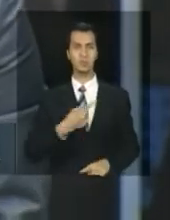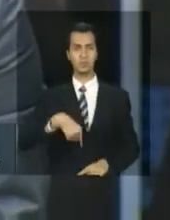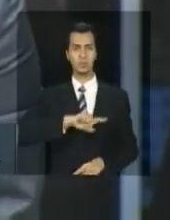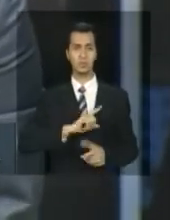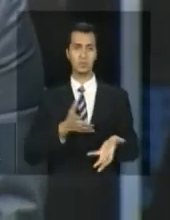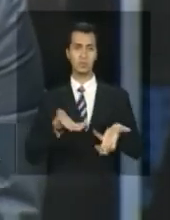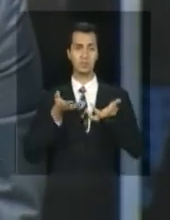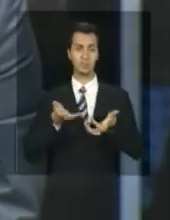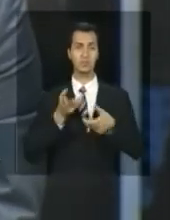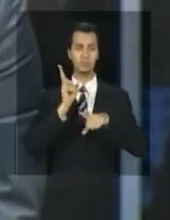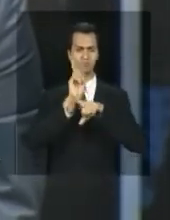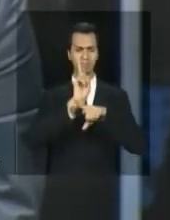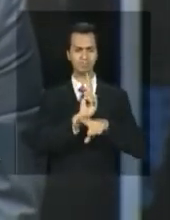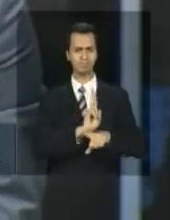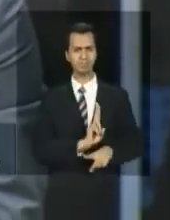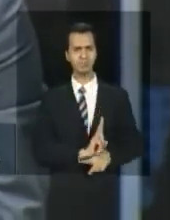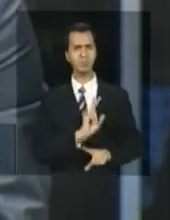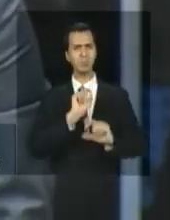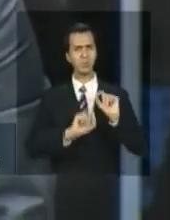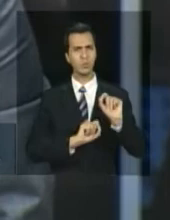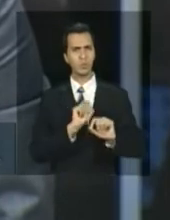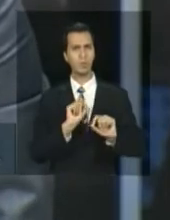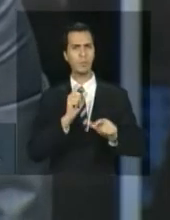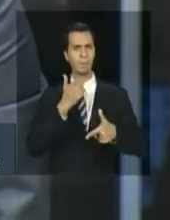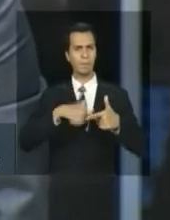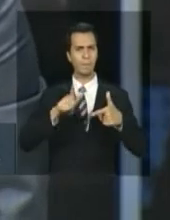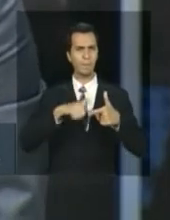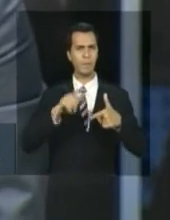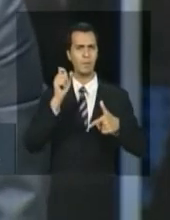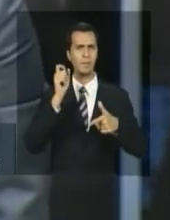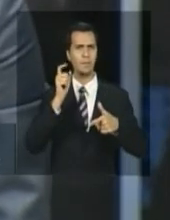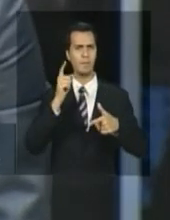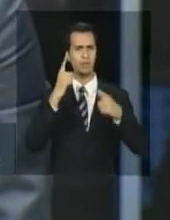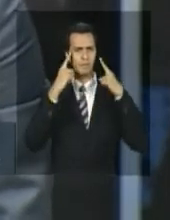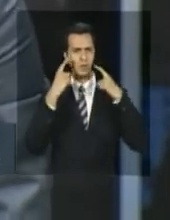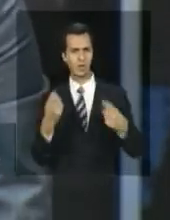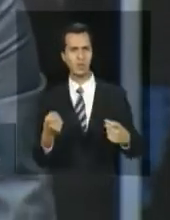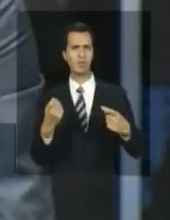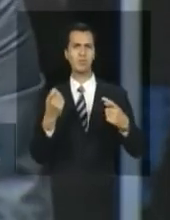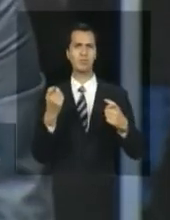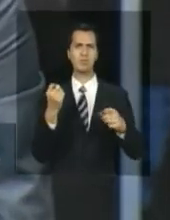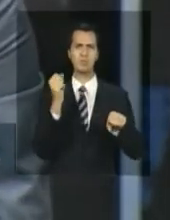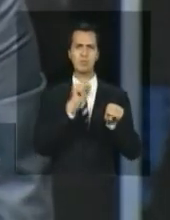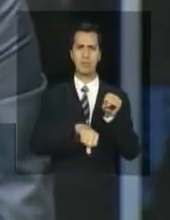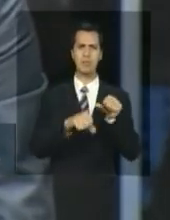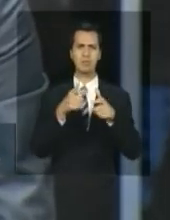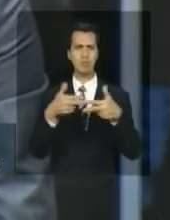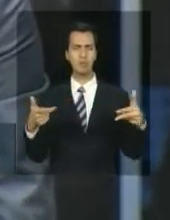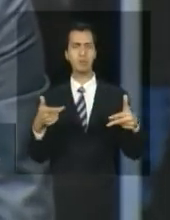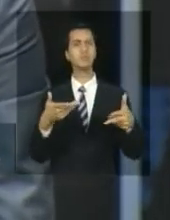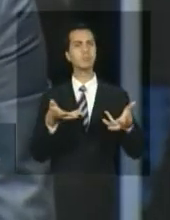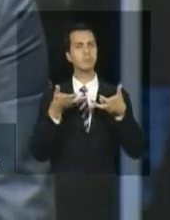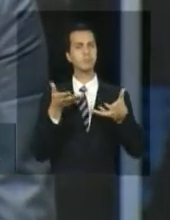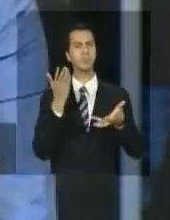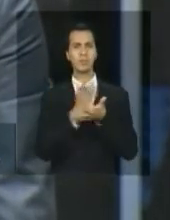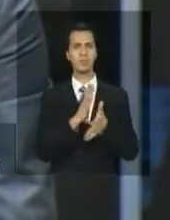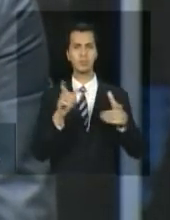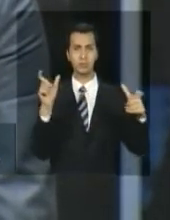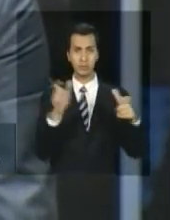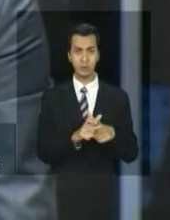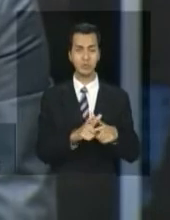prevenir e reprimir a criminalidade e intensificar a cooperação com países vizinhos. O